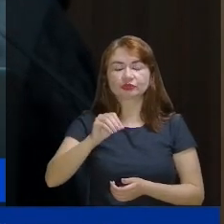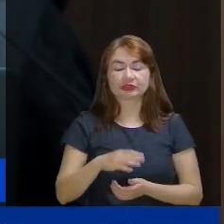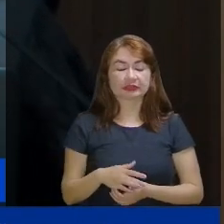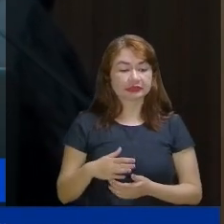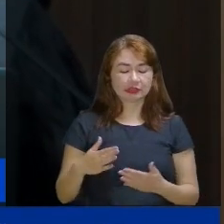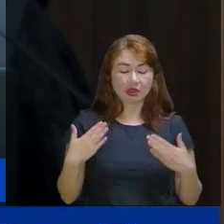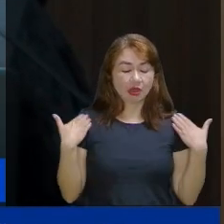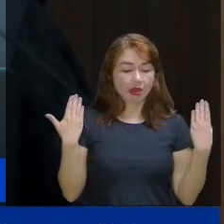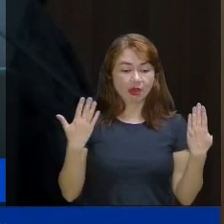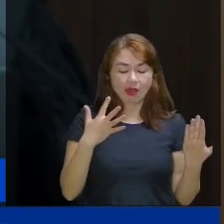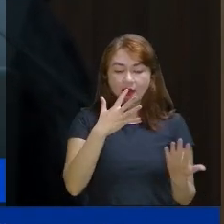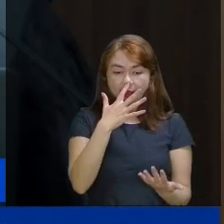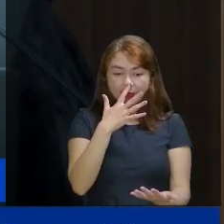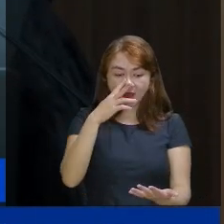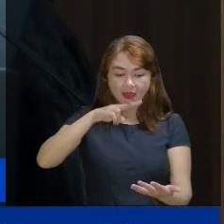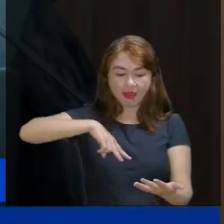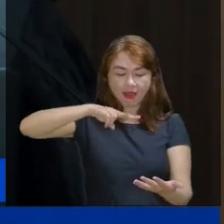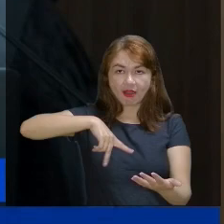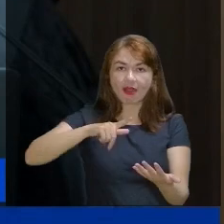aquilo que foi.